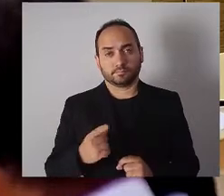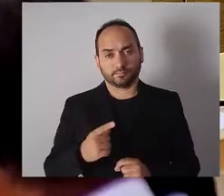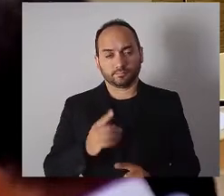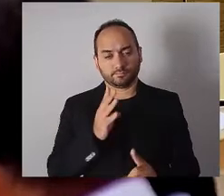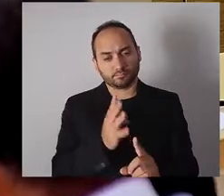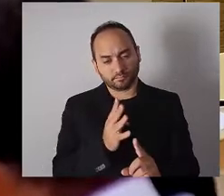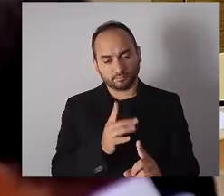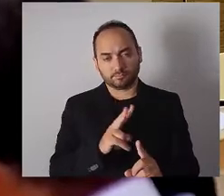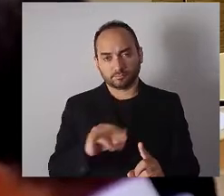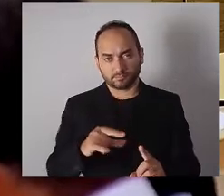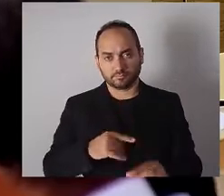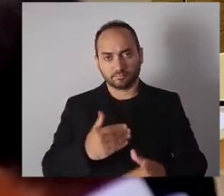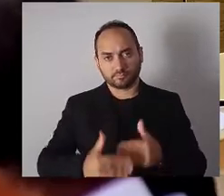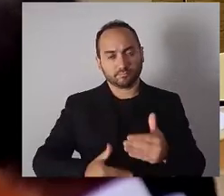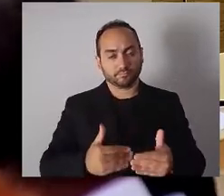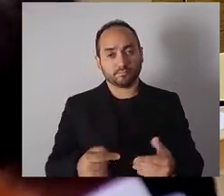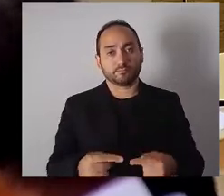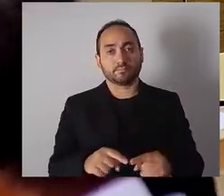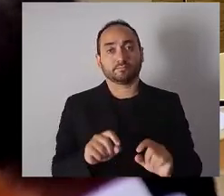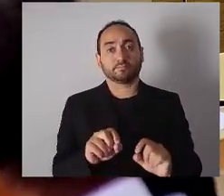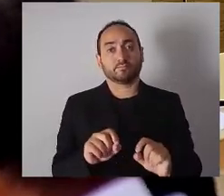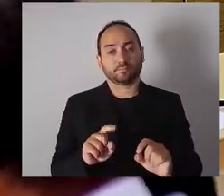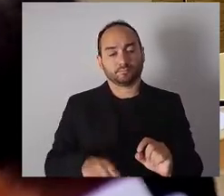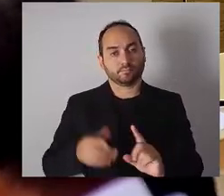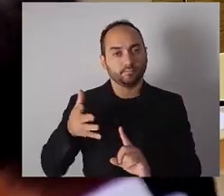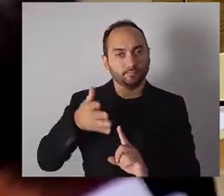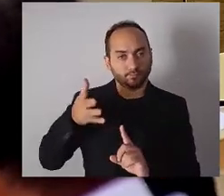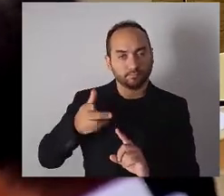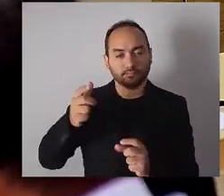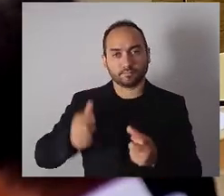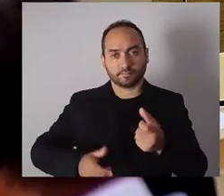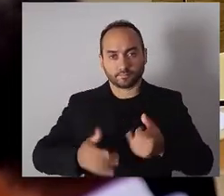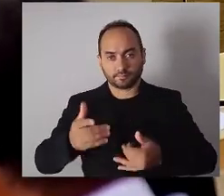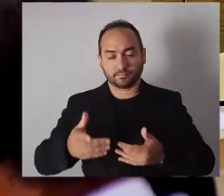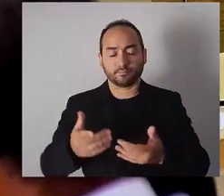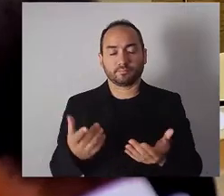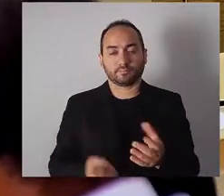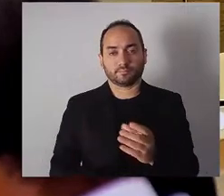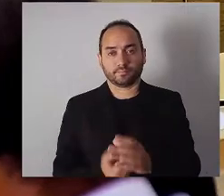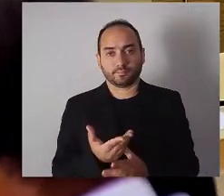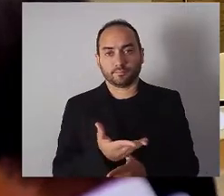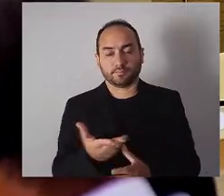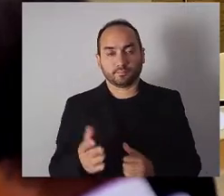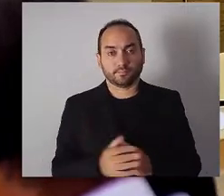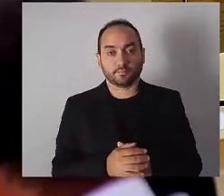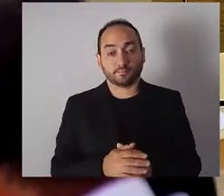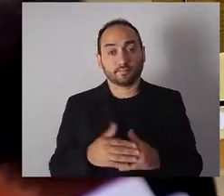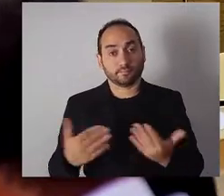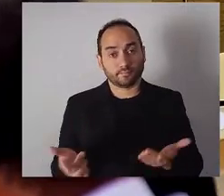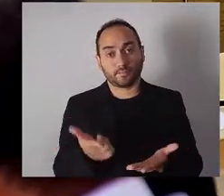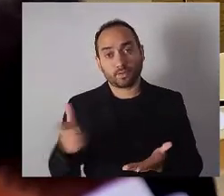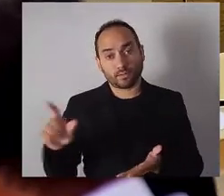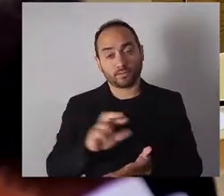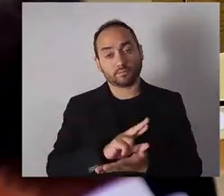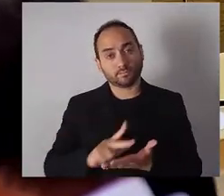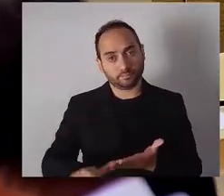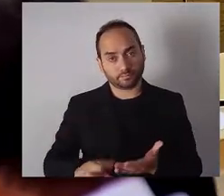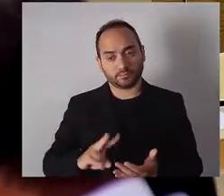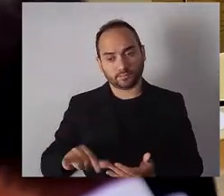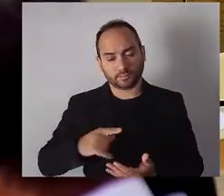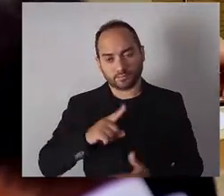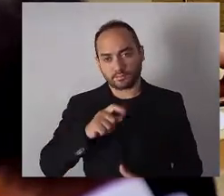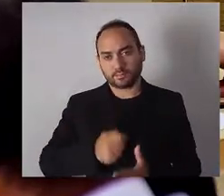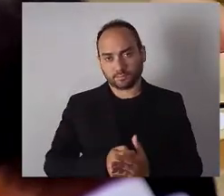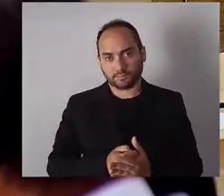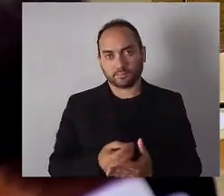atendido, será implementado por meio de palestras e formações. assim como outras ações que serão